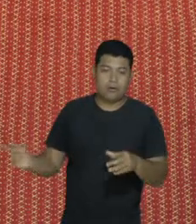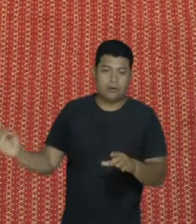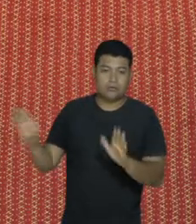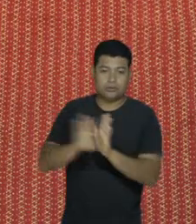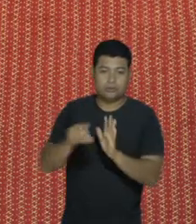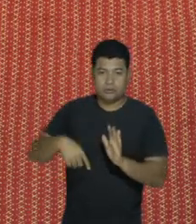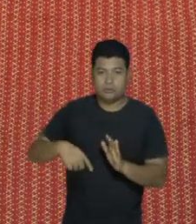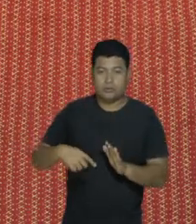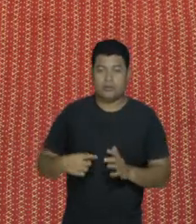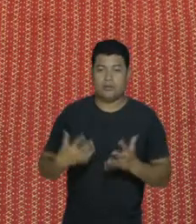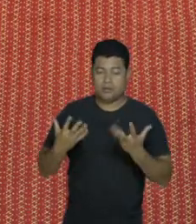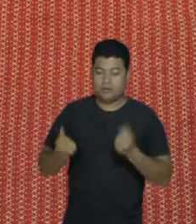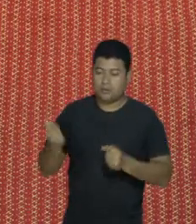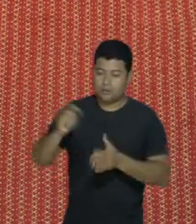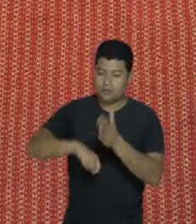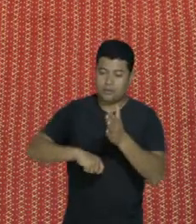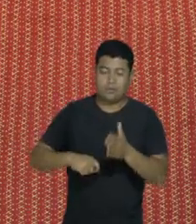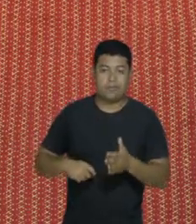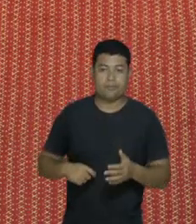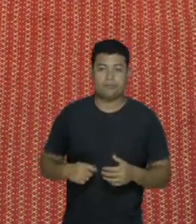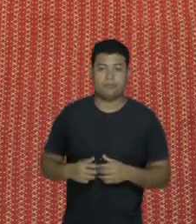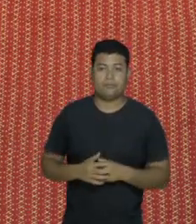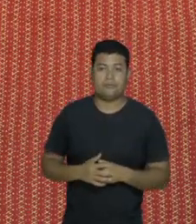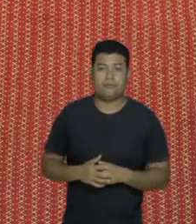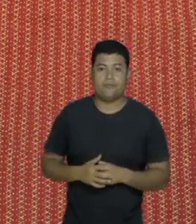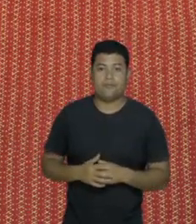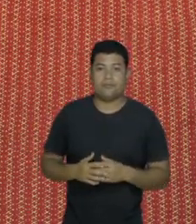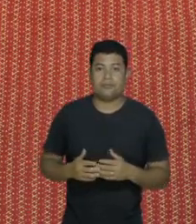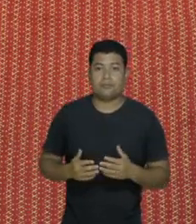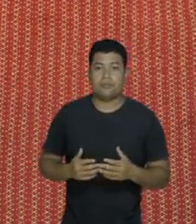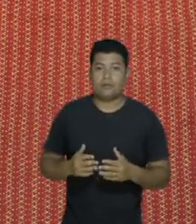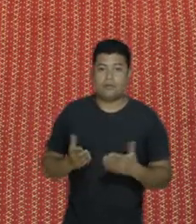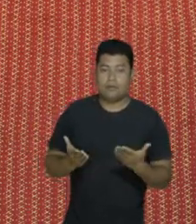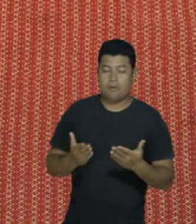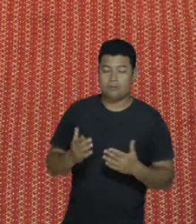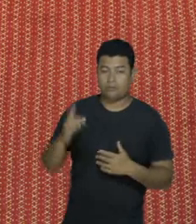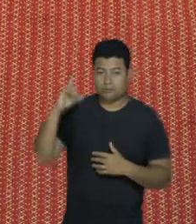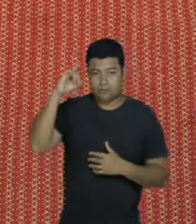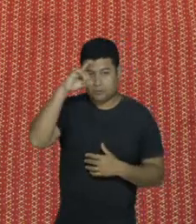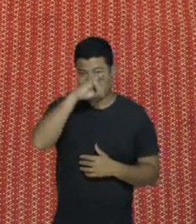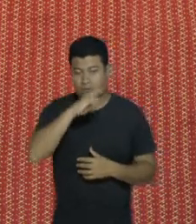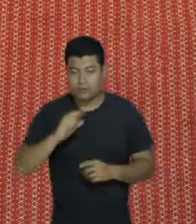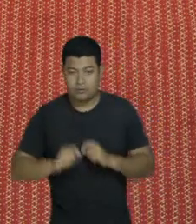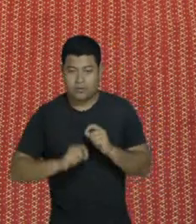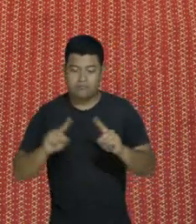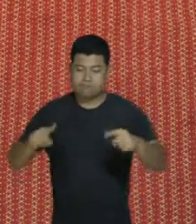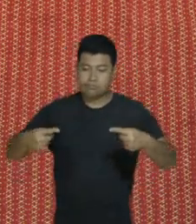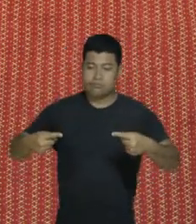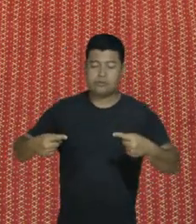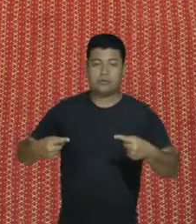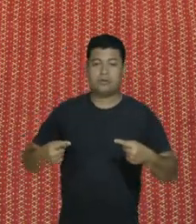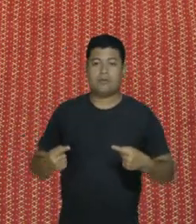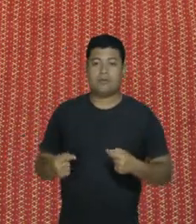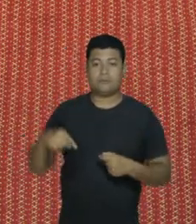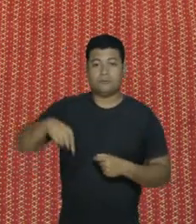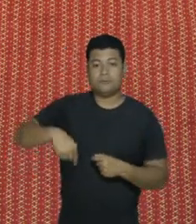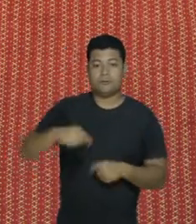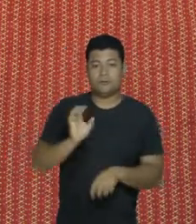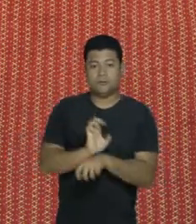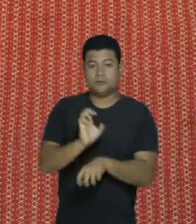atender essa classe que tem dificuldade de competitividade dentro do Estado de Santa Catarina. Então, eu peço que